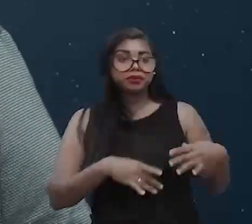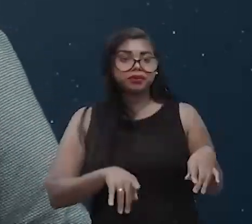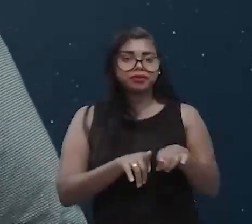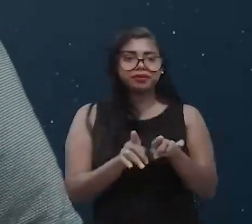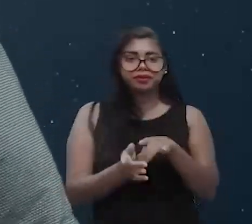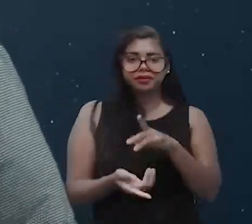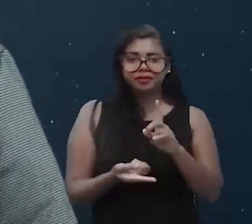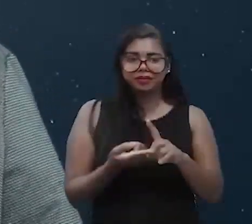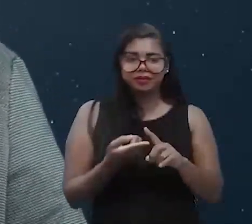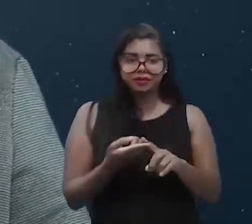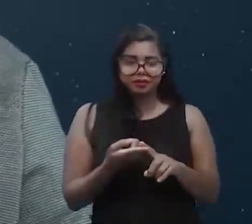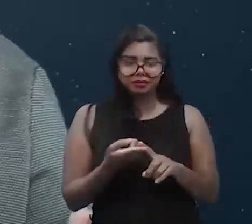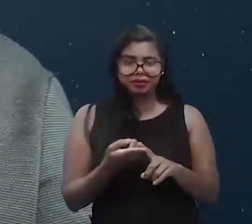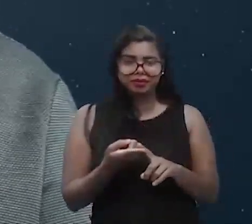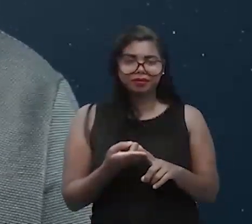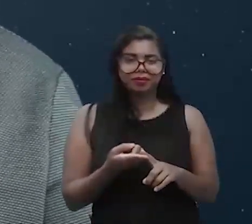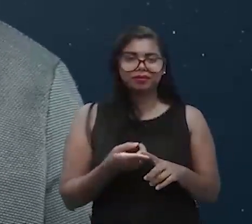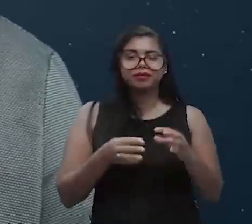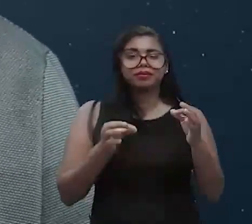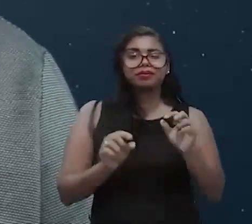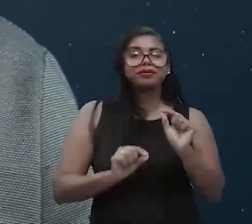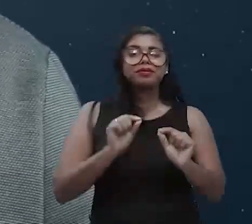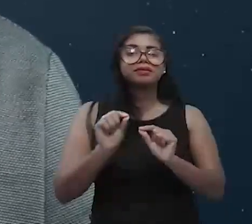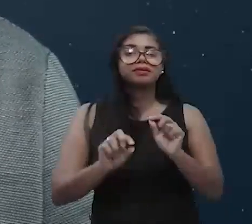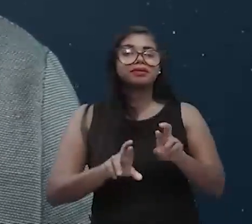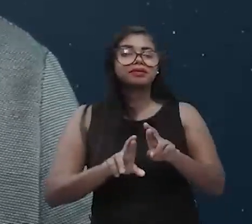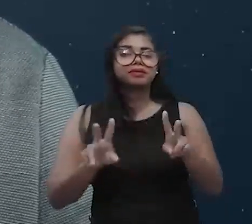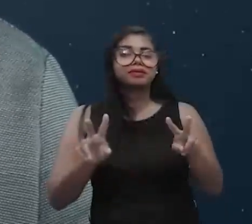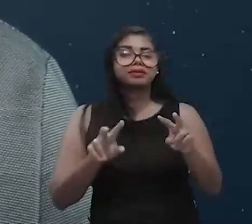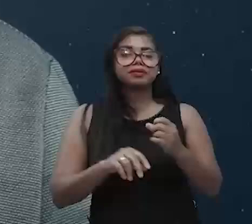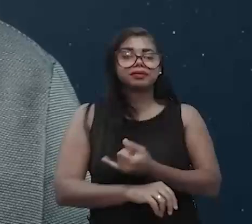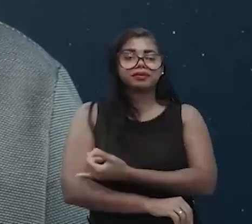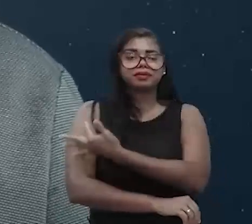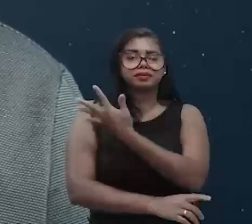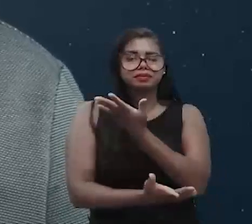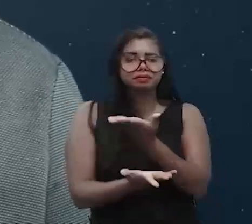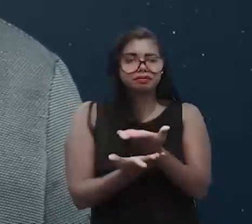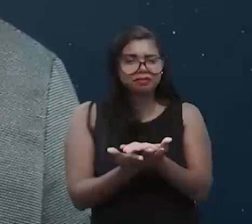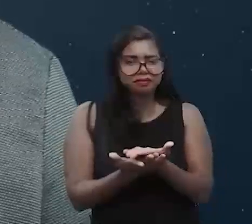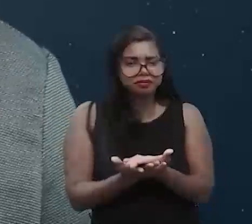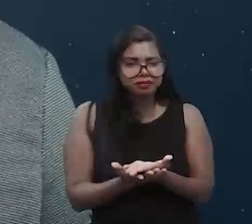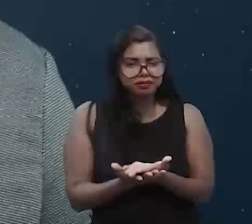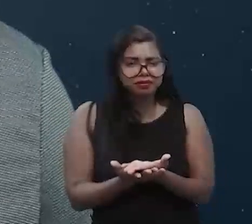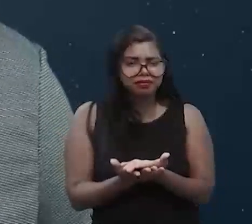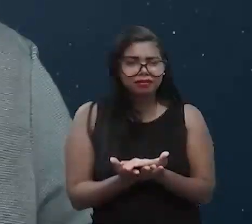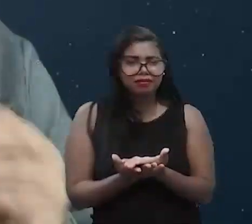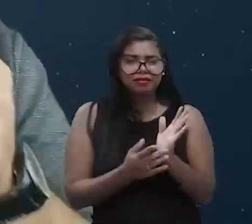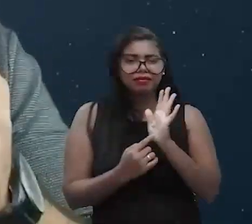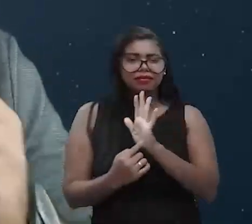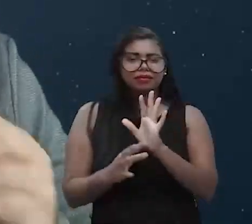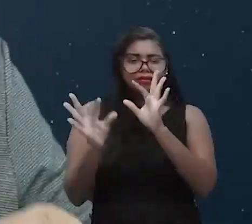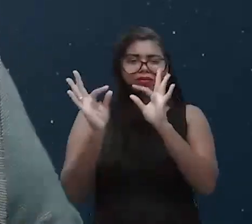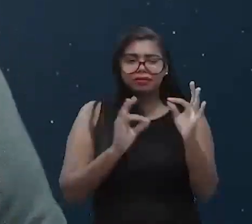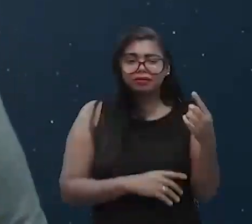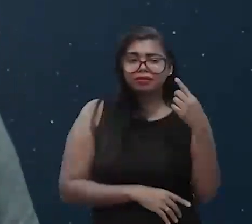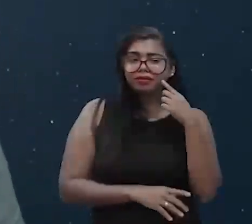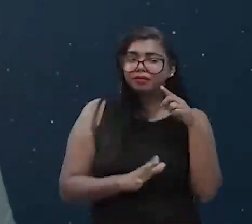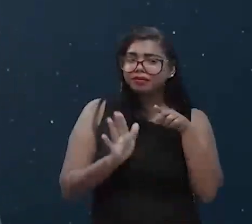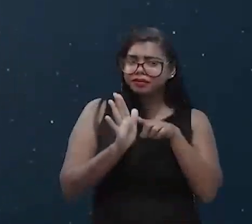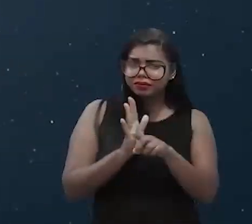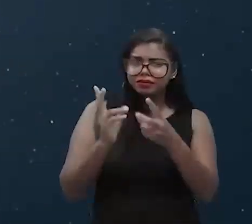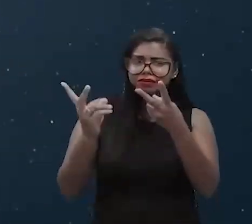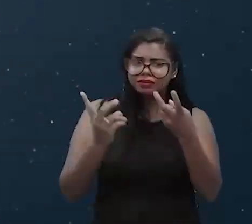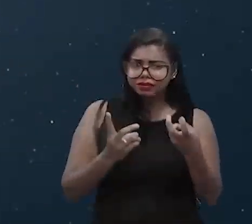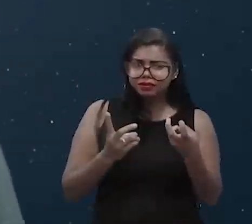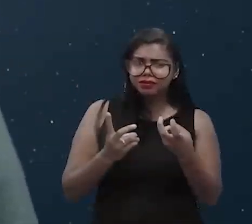torna-se inadequado em razão do quê? A diferença de escolaridade. Então, a inadequação, veja o comando da questão. Preste atenção, dá uma olhada